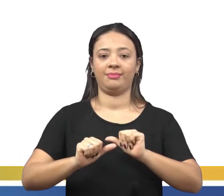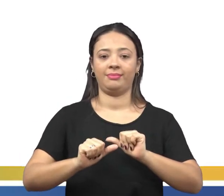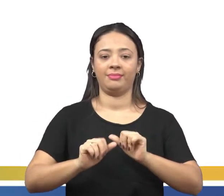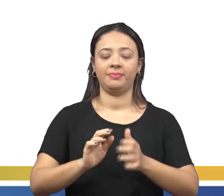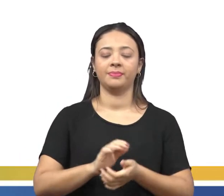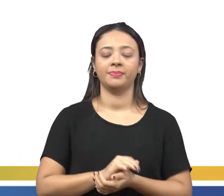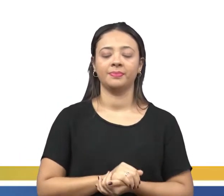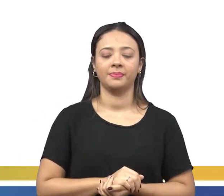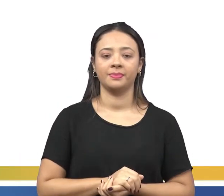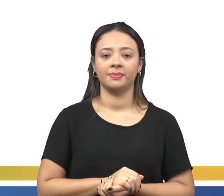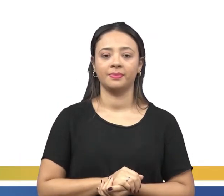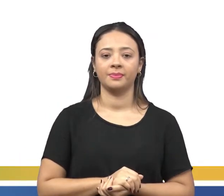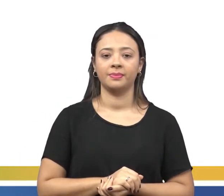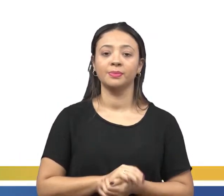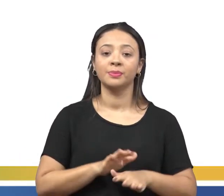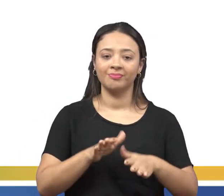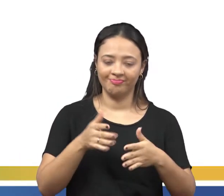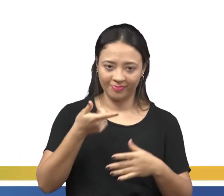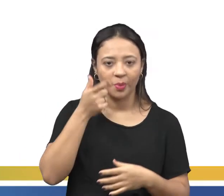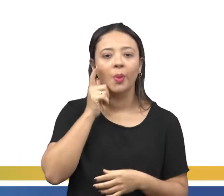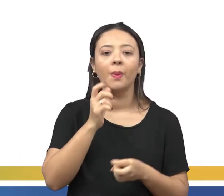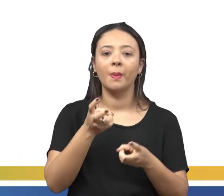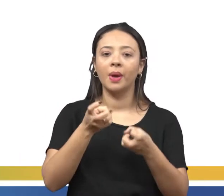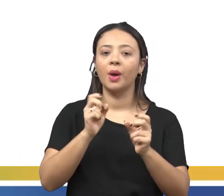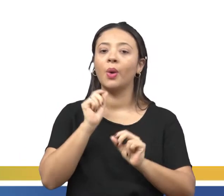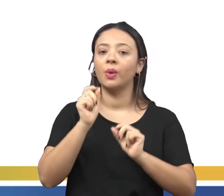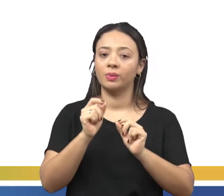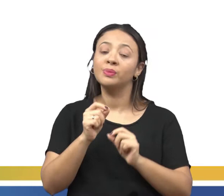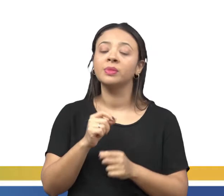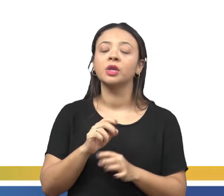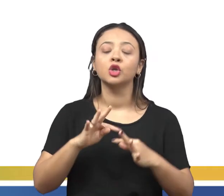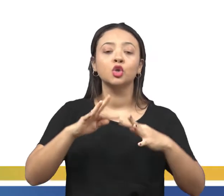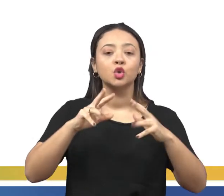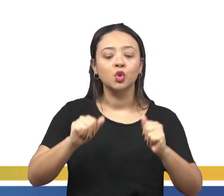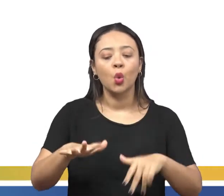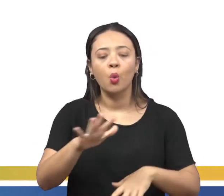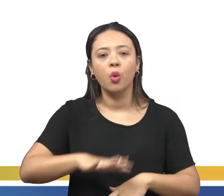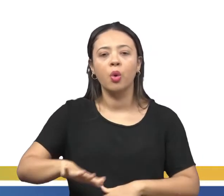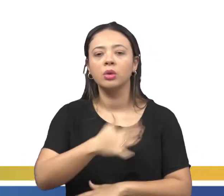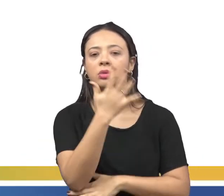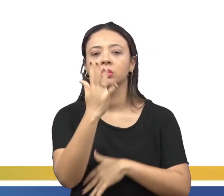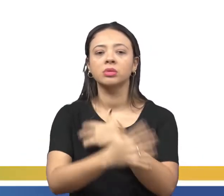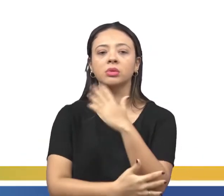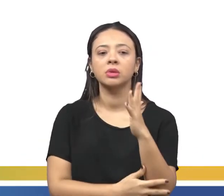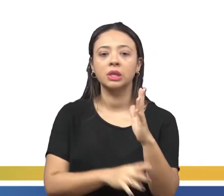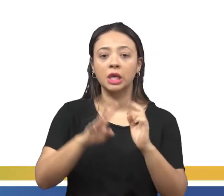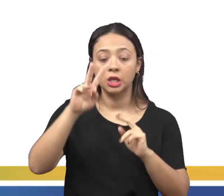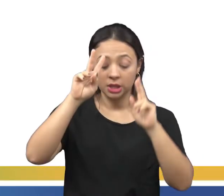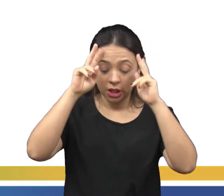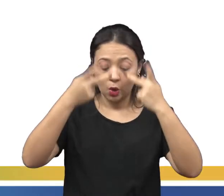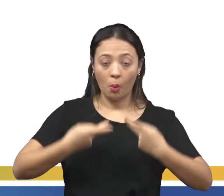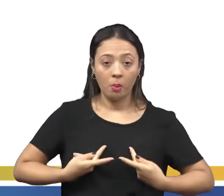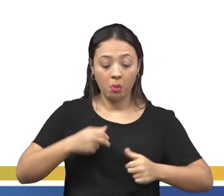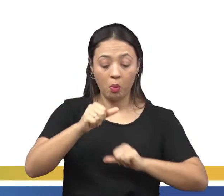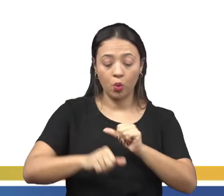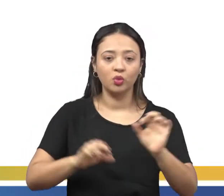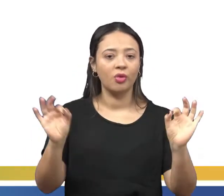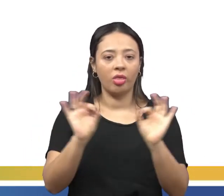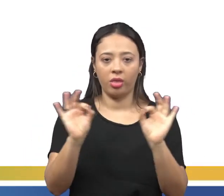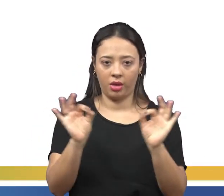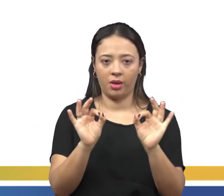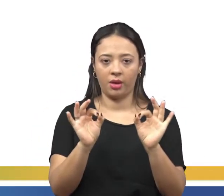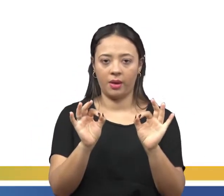nessa natureza. Então percebe que toda a paisagem natural ela não teve uma ação humana. Então por isso que ela é uma